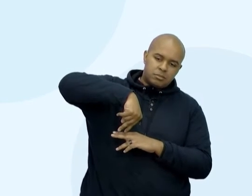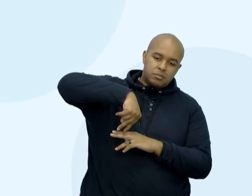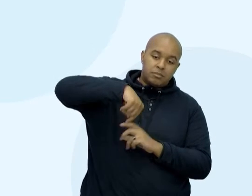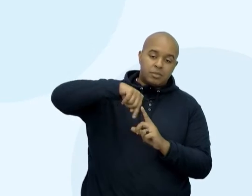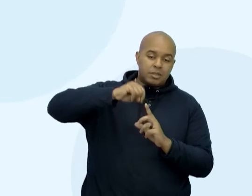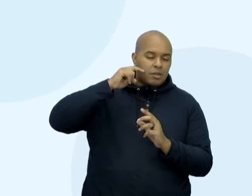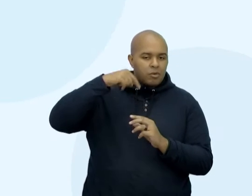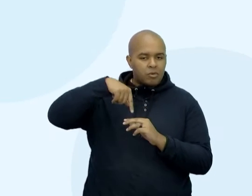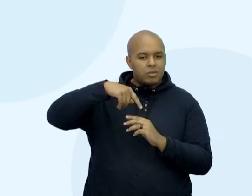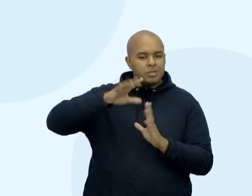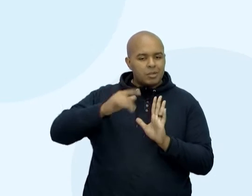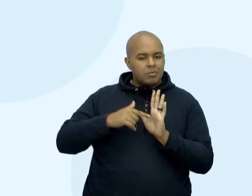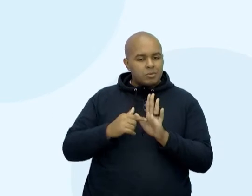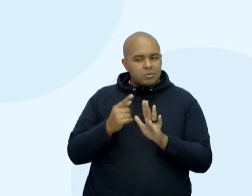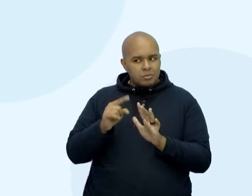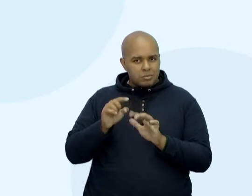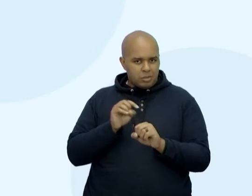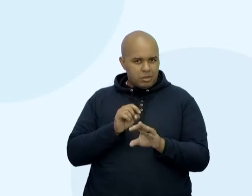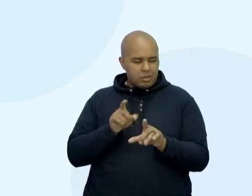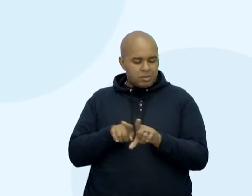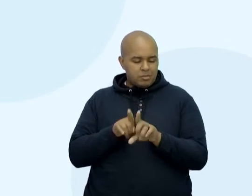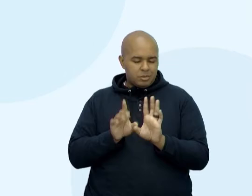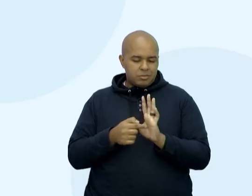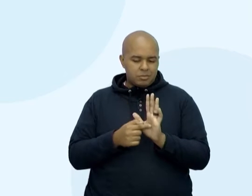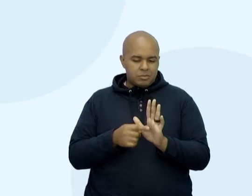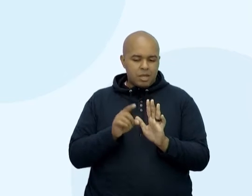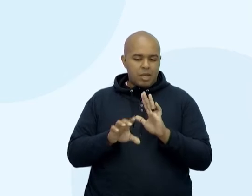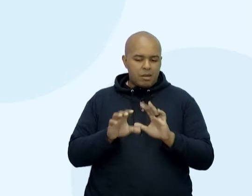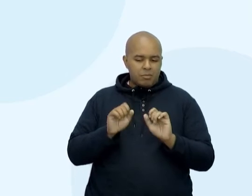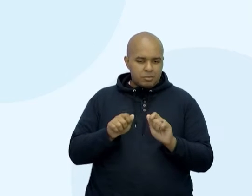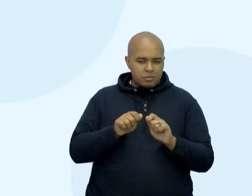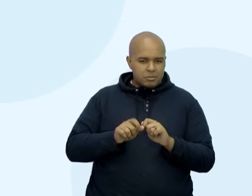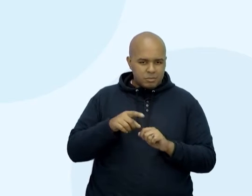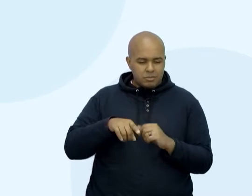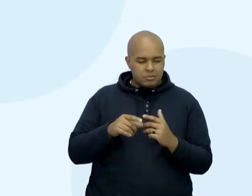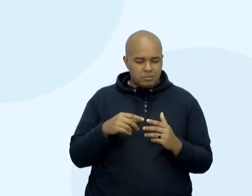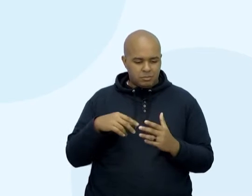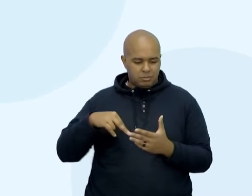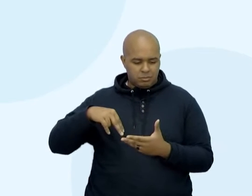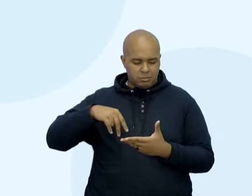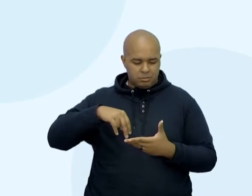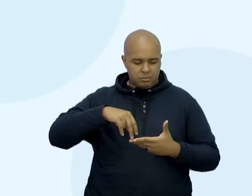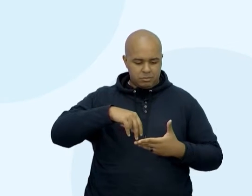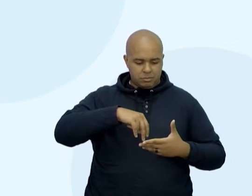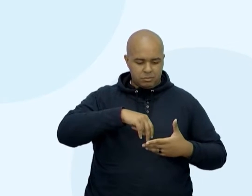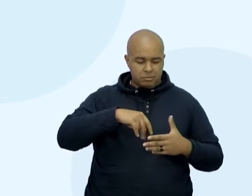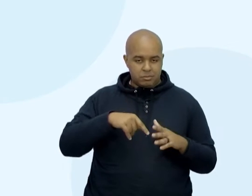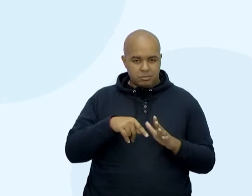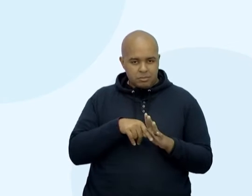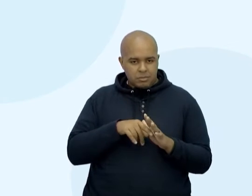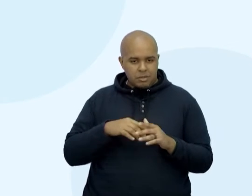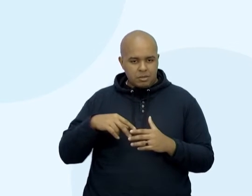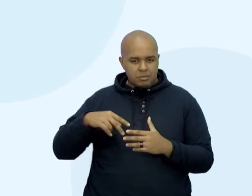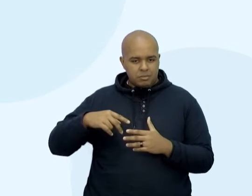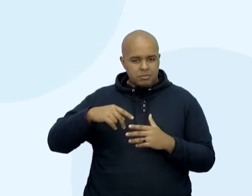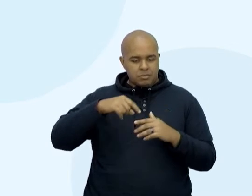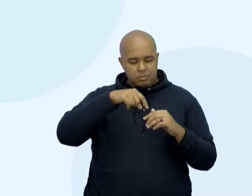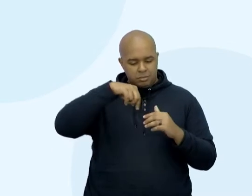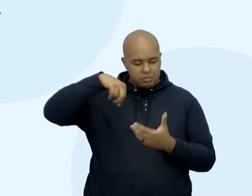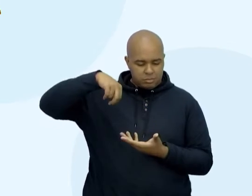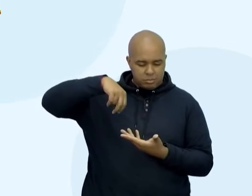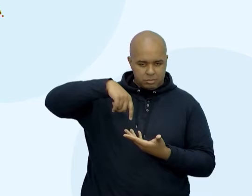existe um componente, eu já mostrei isso na aula também, que pode fazer você se deslocar no sentido aí da rampa,